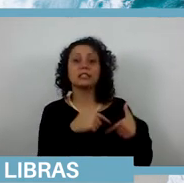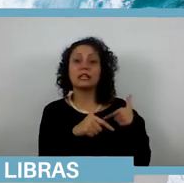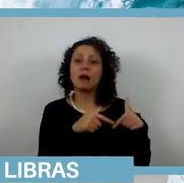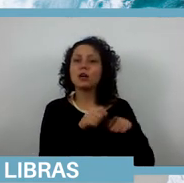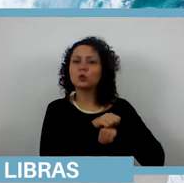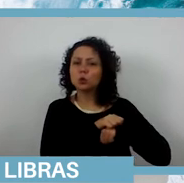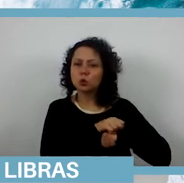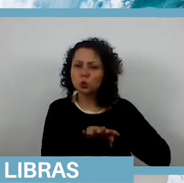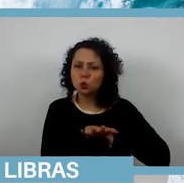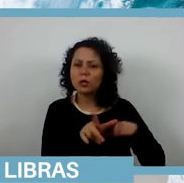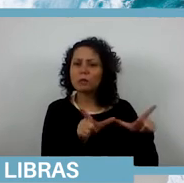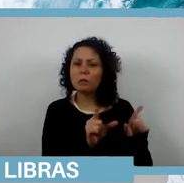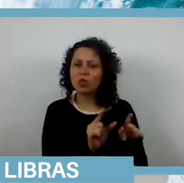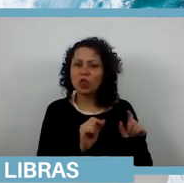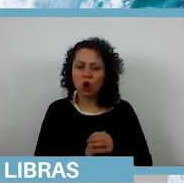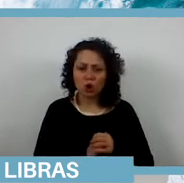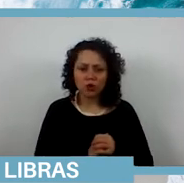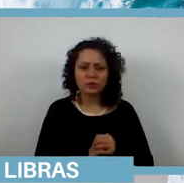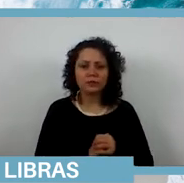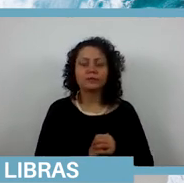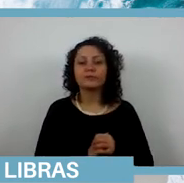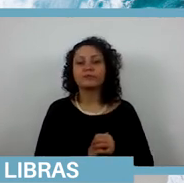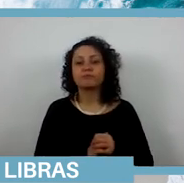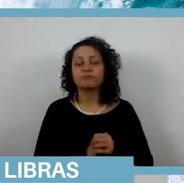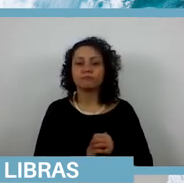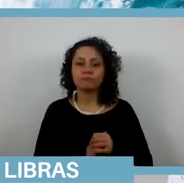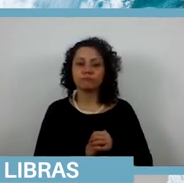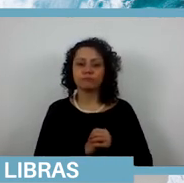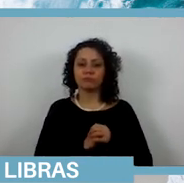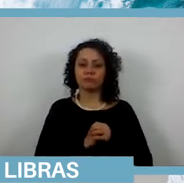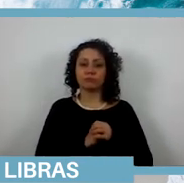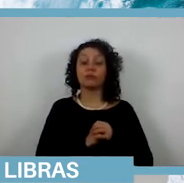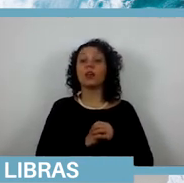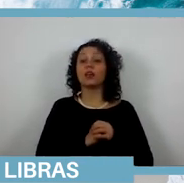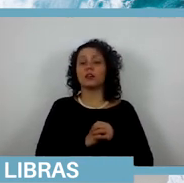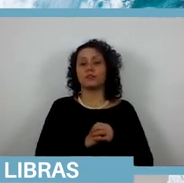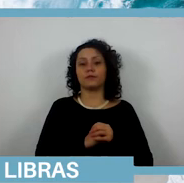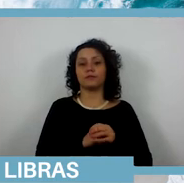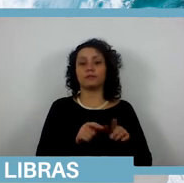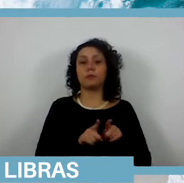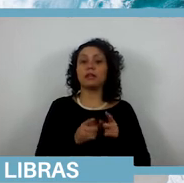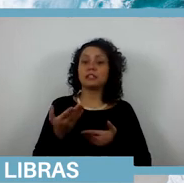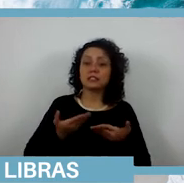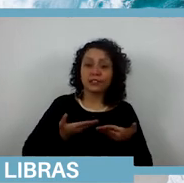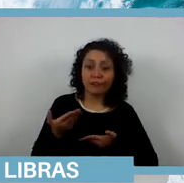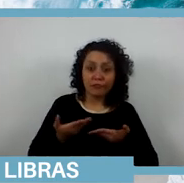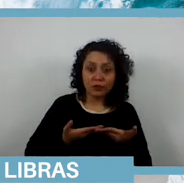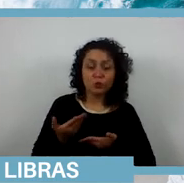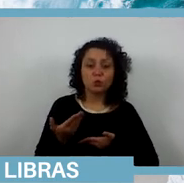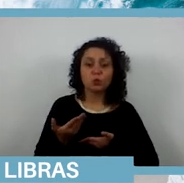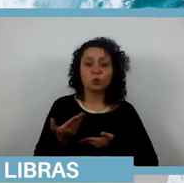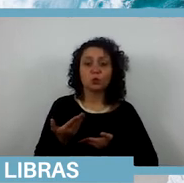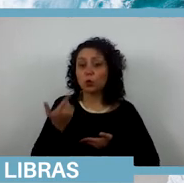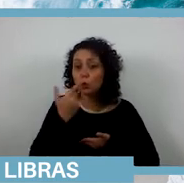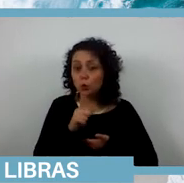consultorias trabalhos bem mais curtos mesmo né Muito serviço que a gente consegue para o nosso negócio